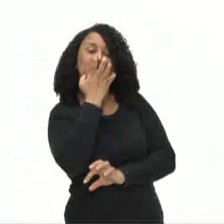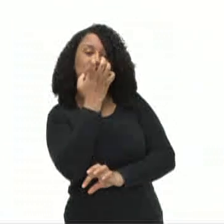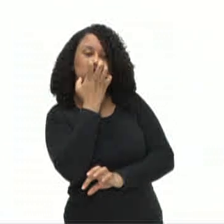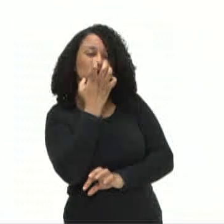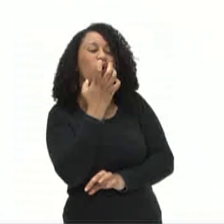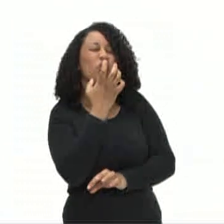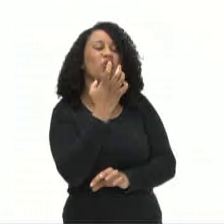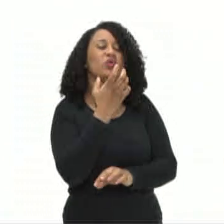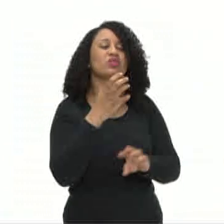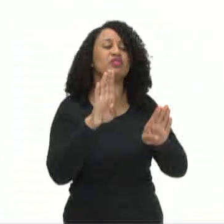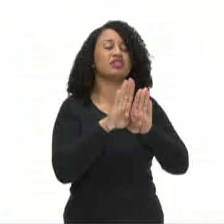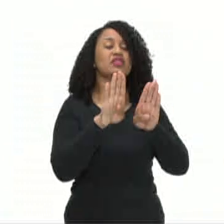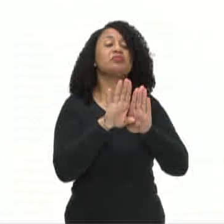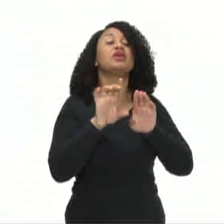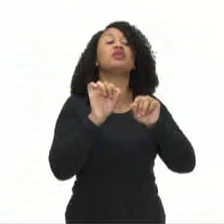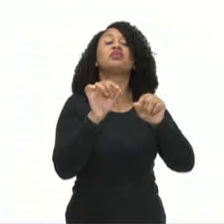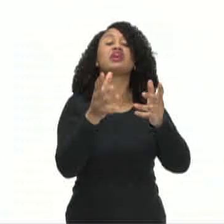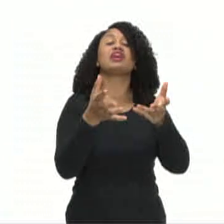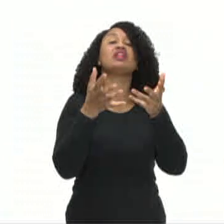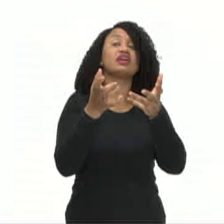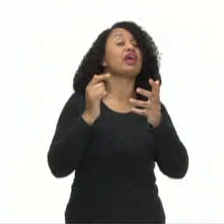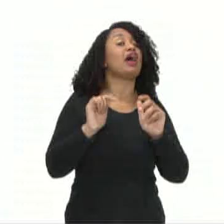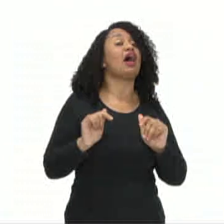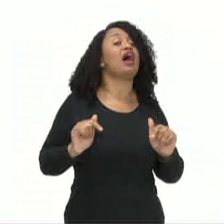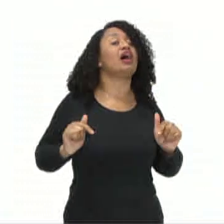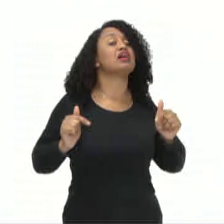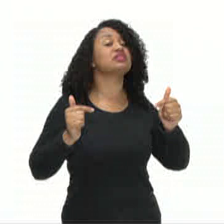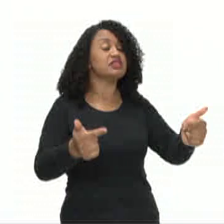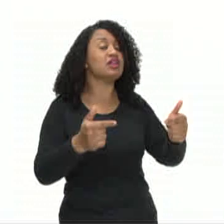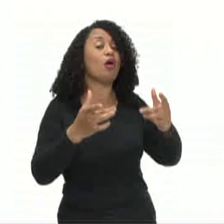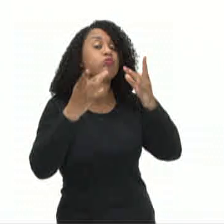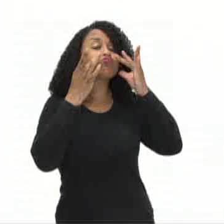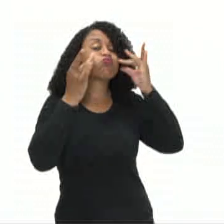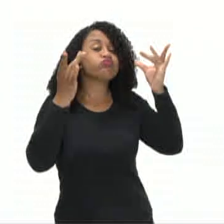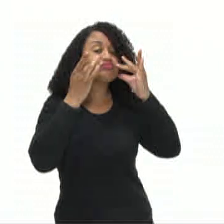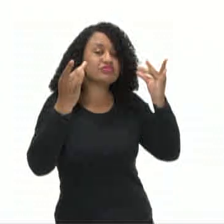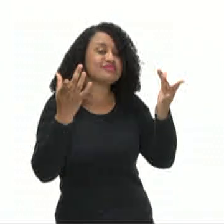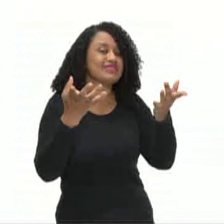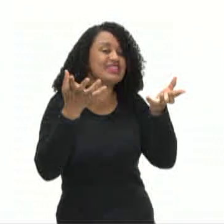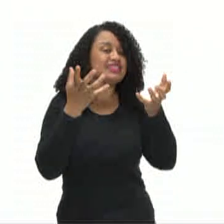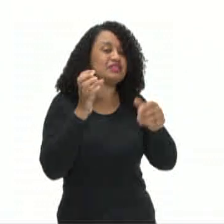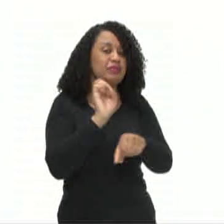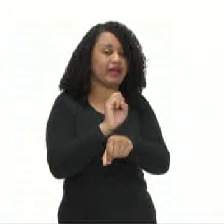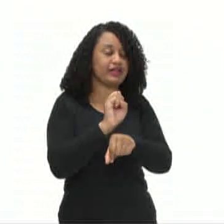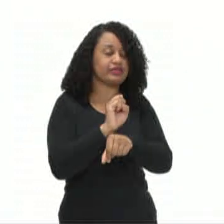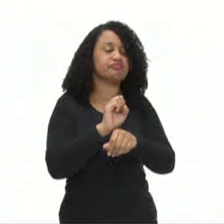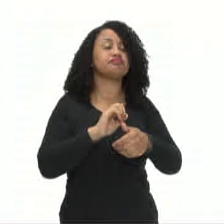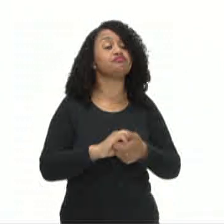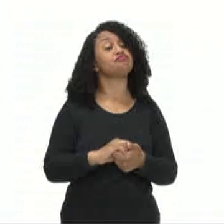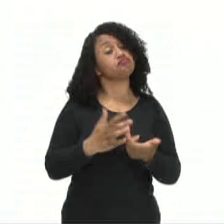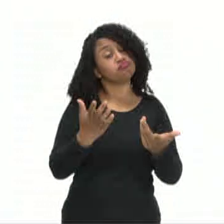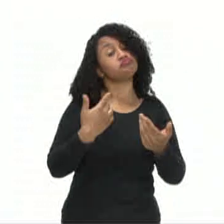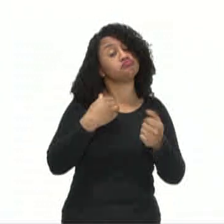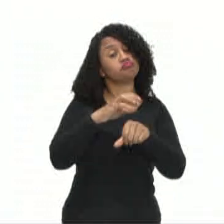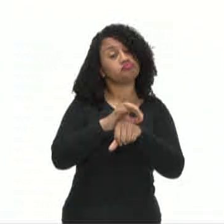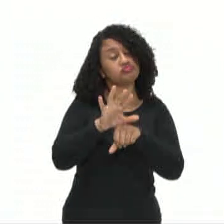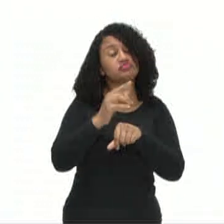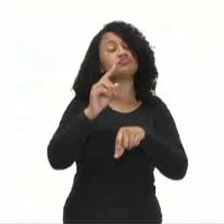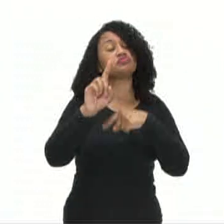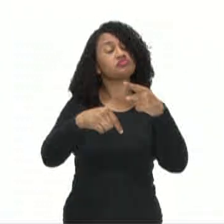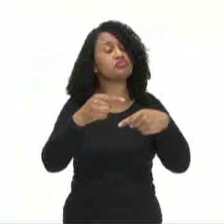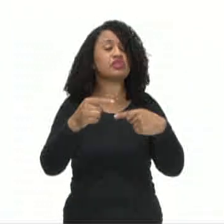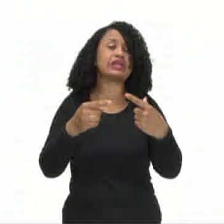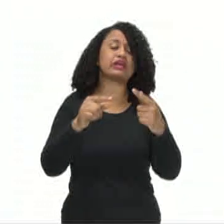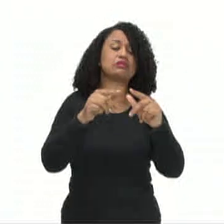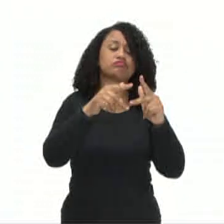mesmo a expectativa do cão por uma atitude amigável de Garfield. Sugestões que se enfraquecem quando